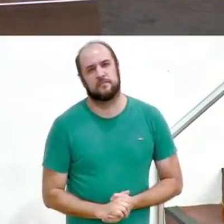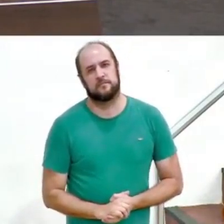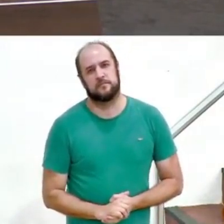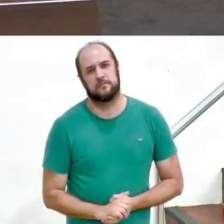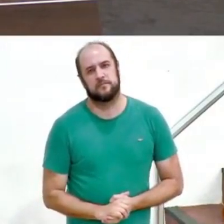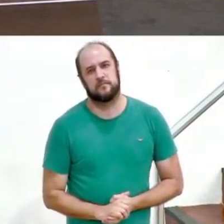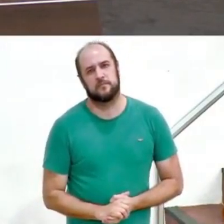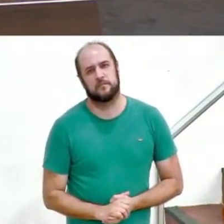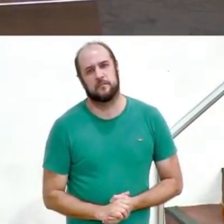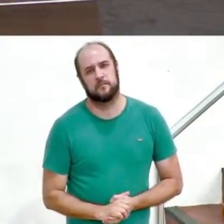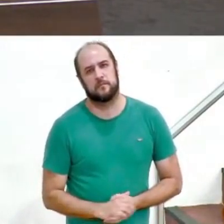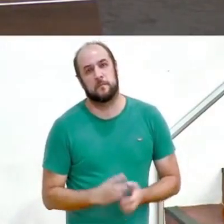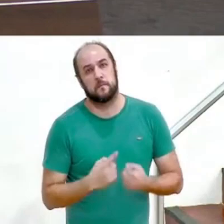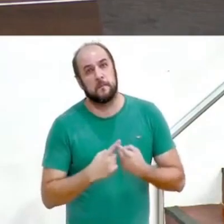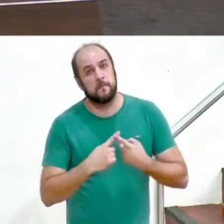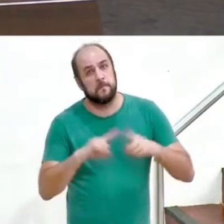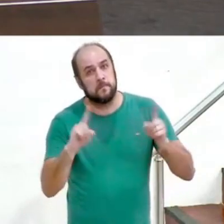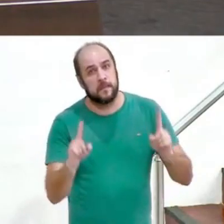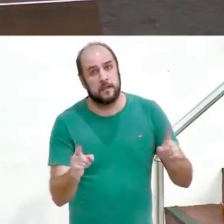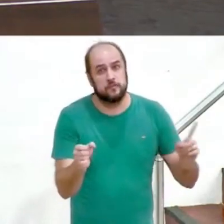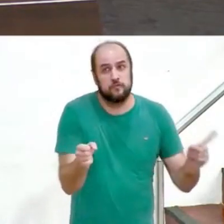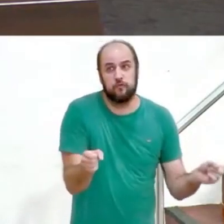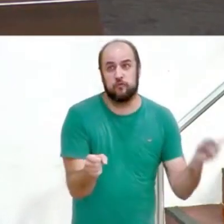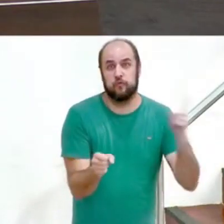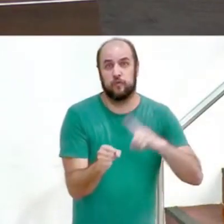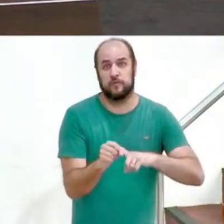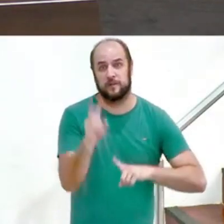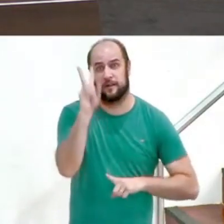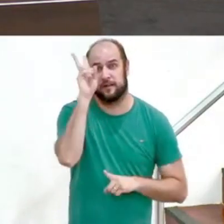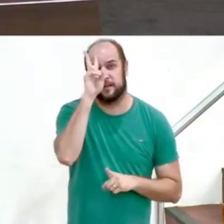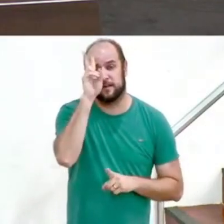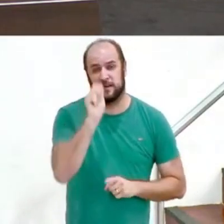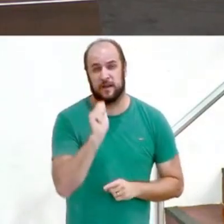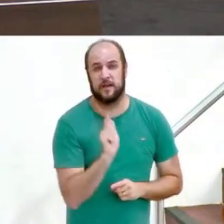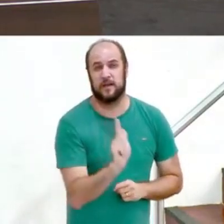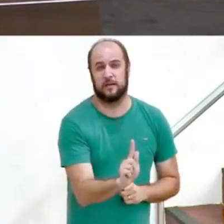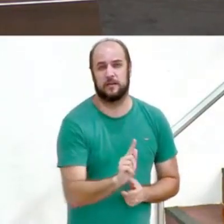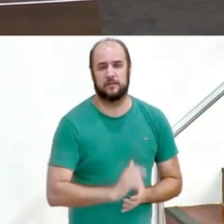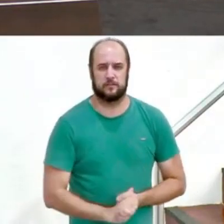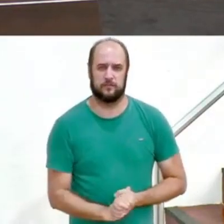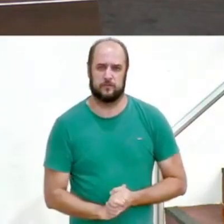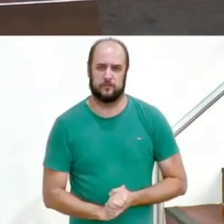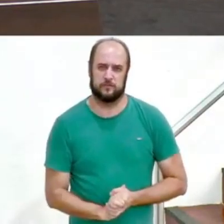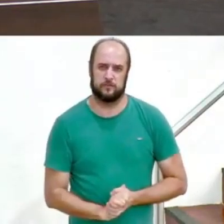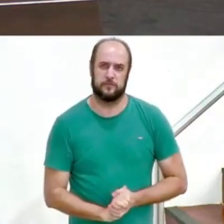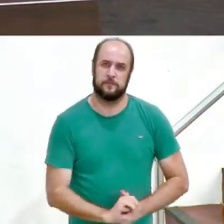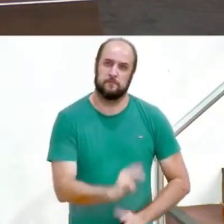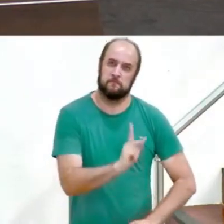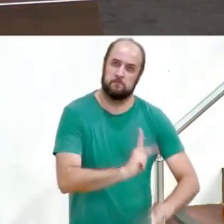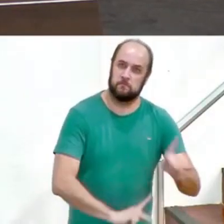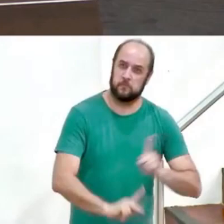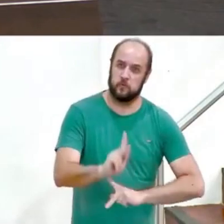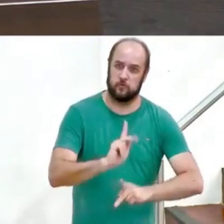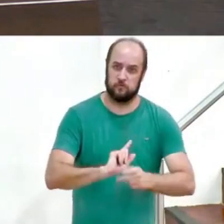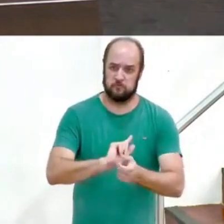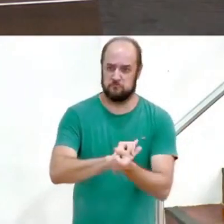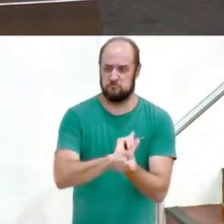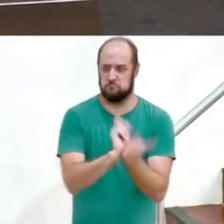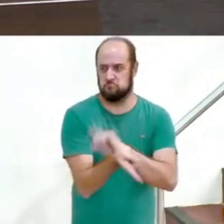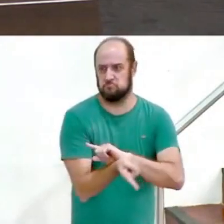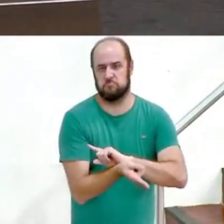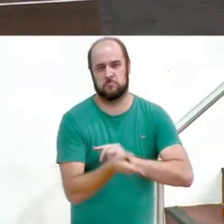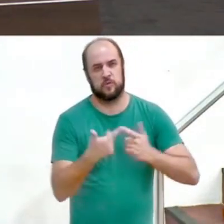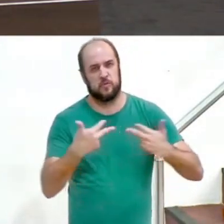Mas voltando um pouco ao nosso livro, o livro de Ageu, nós temos um povo invertendo as